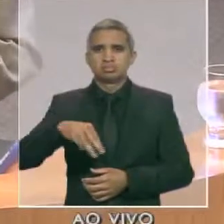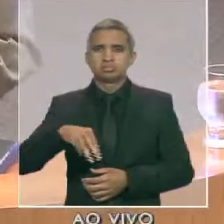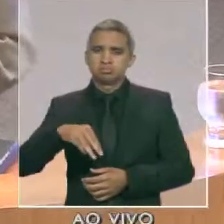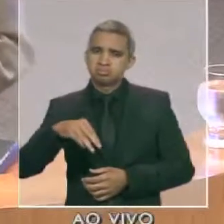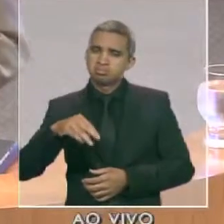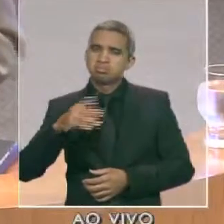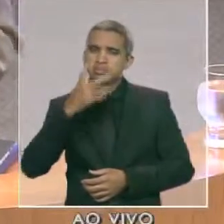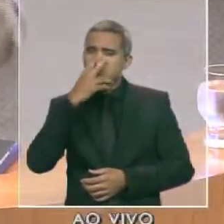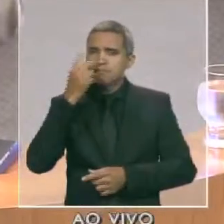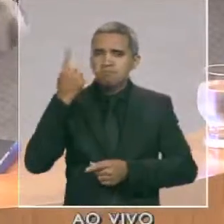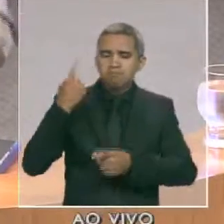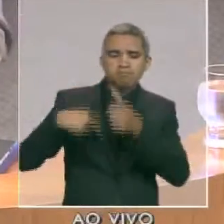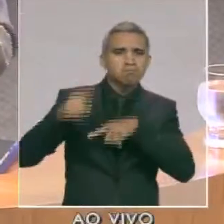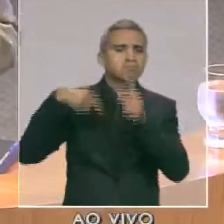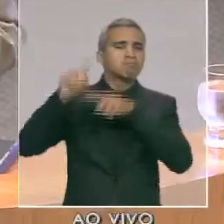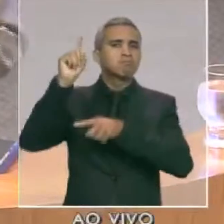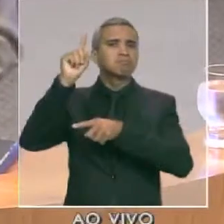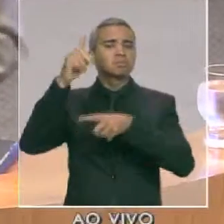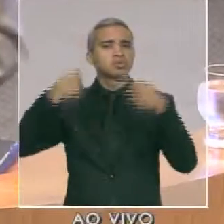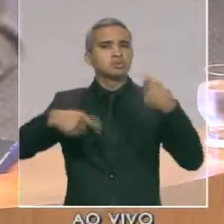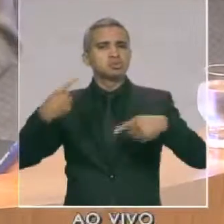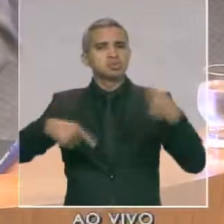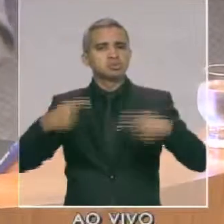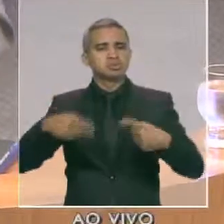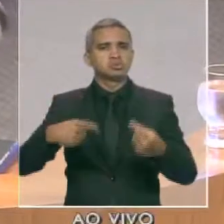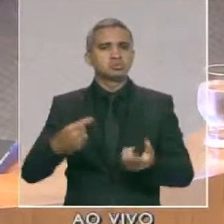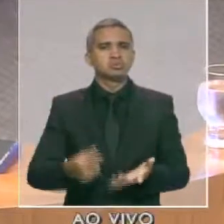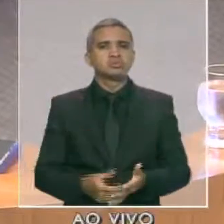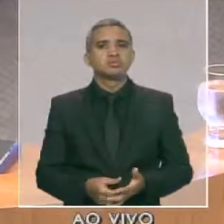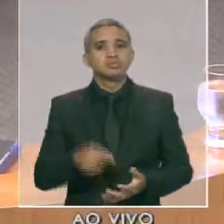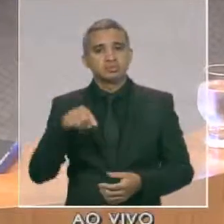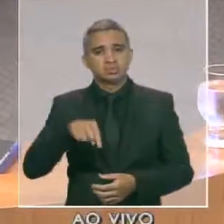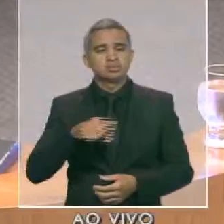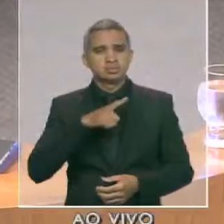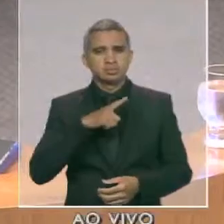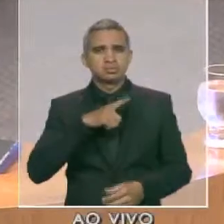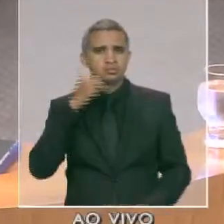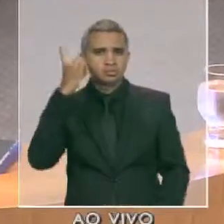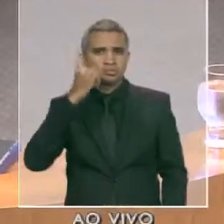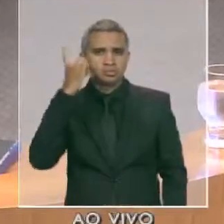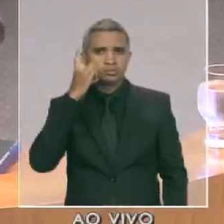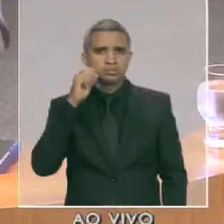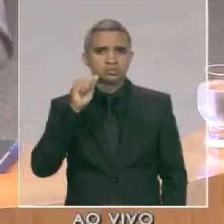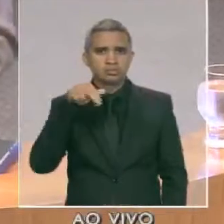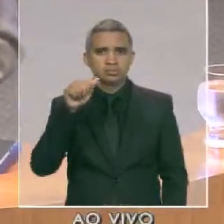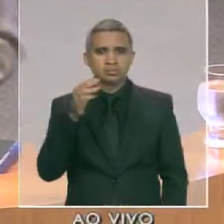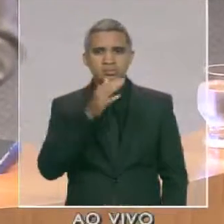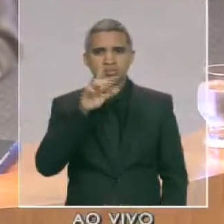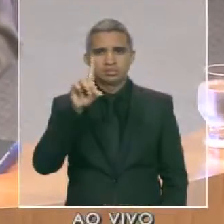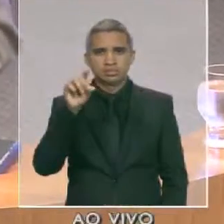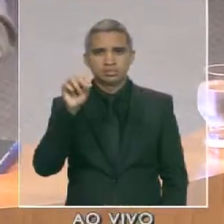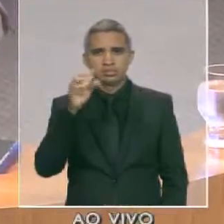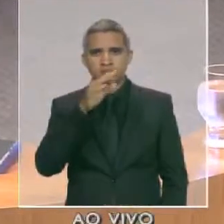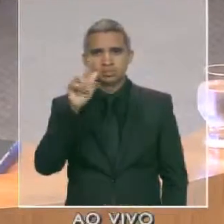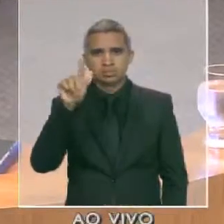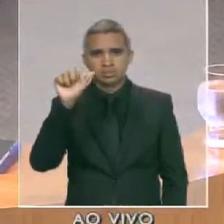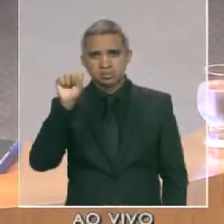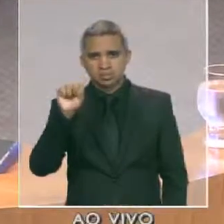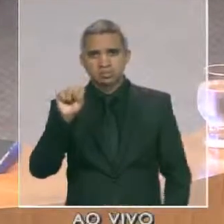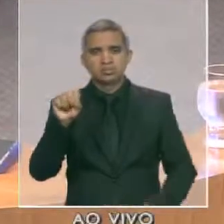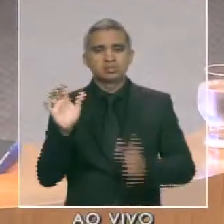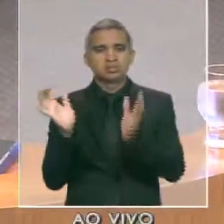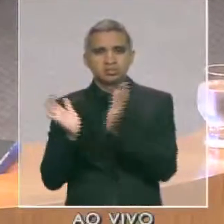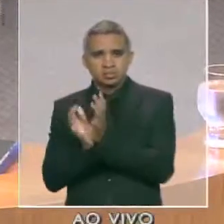política partidária. E nesta casa nós temos, né, os nossos deputados, a deputada Ana do Gás também faz parte do PRB, deputado Glauber